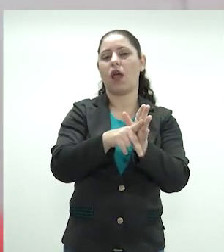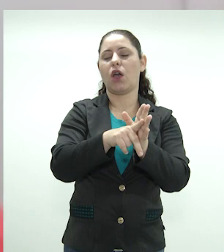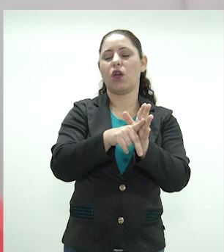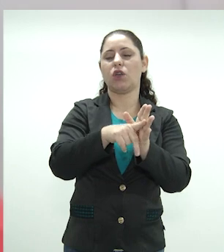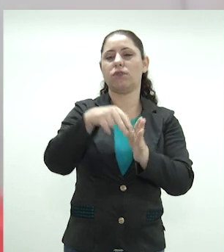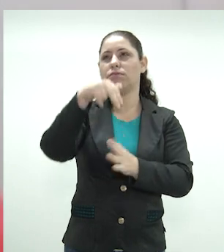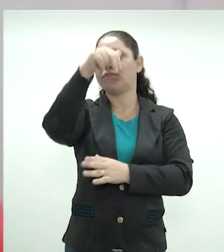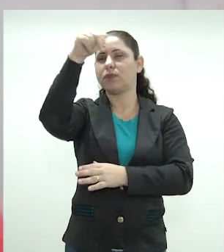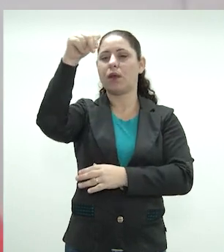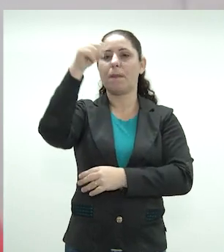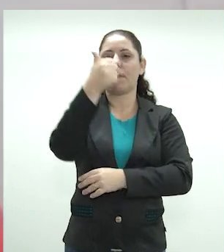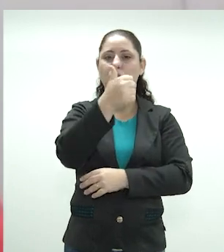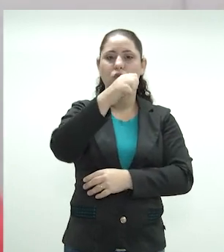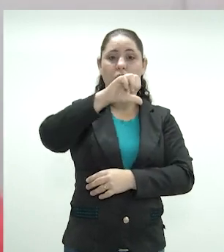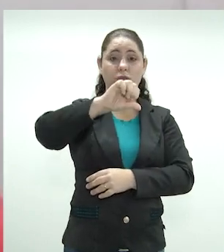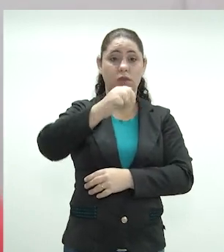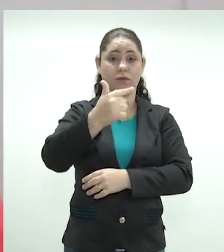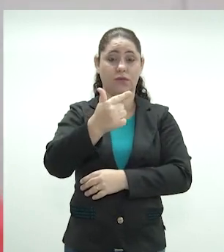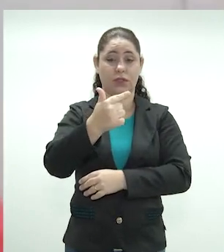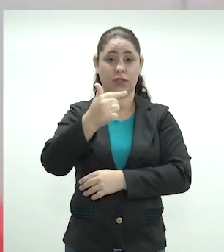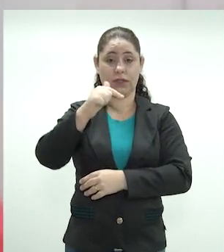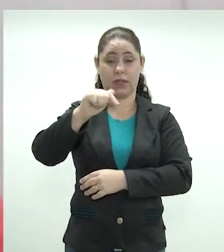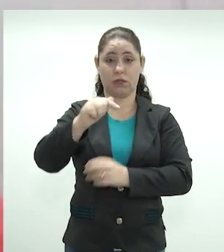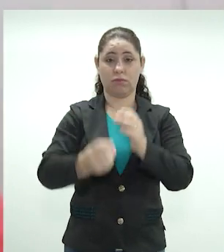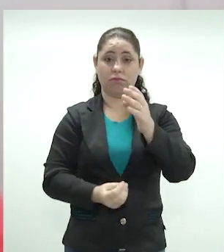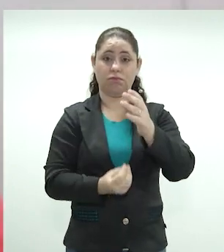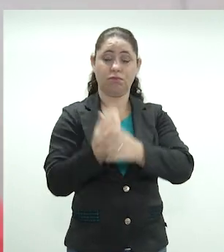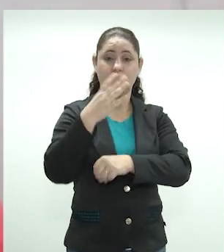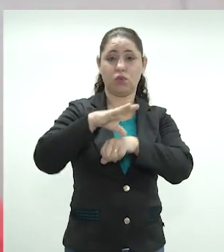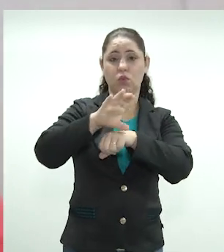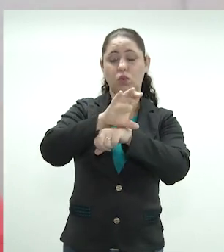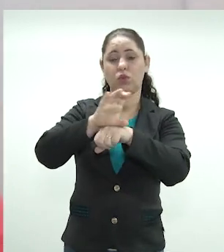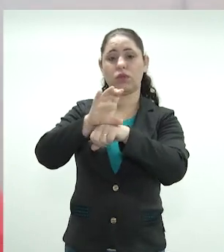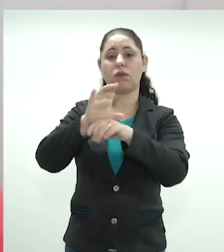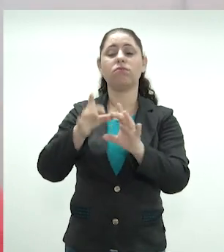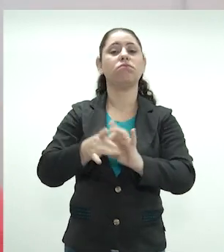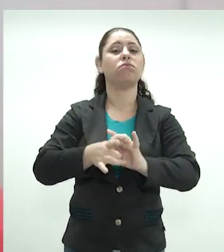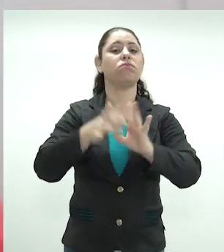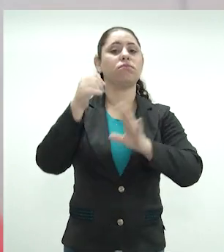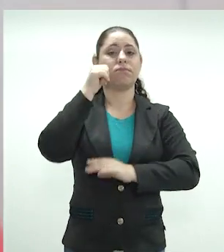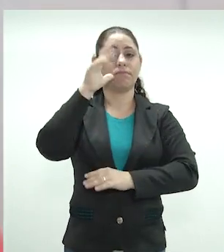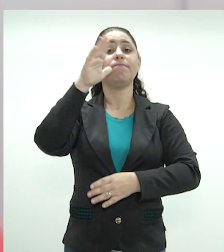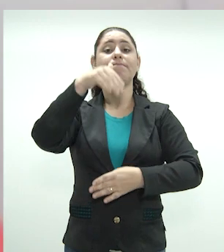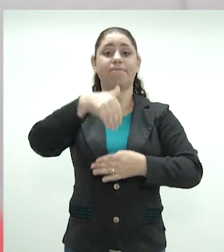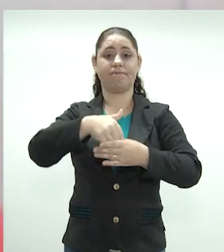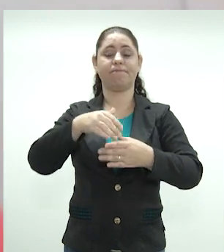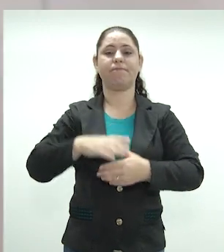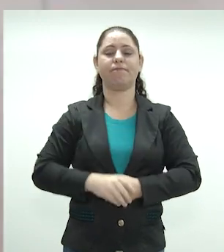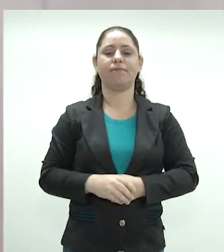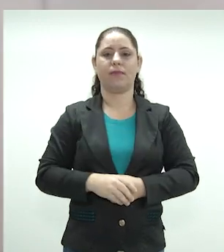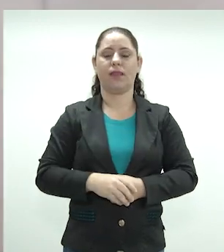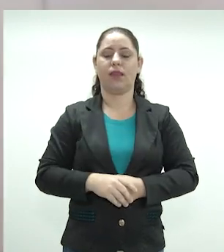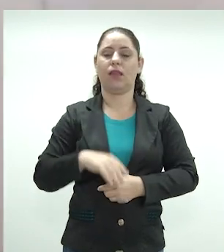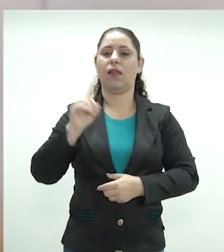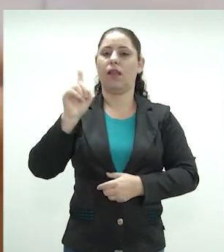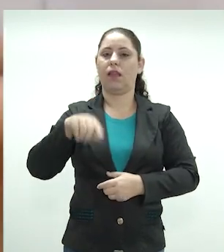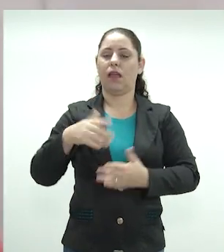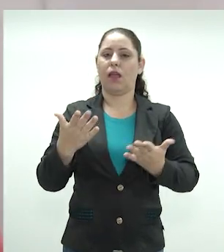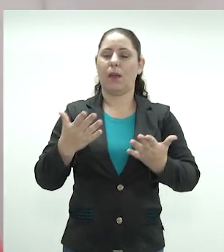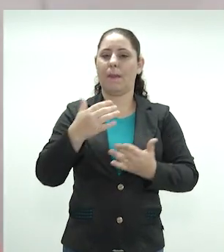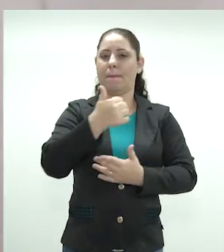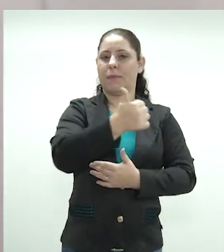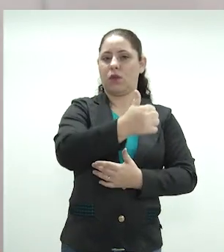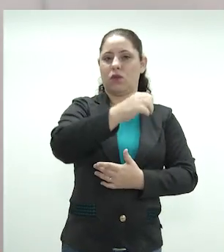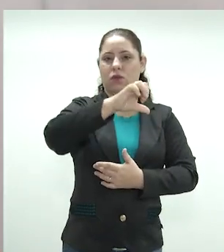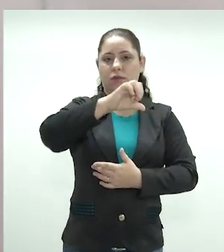Norte. Em 1927, a Constituição do Rio Grande do Norte permitiu que as mulheres passassem a votar. Neste caso,